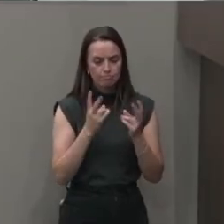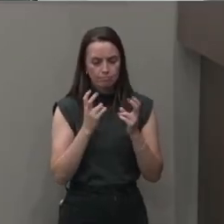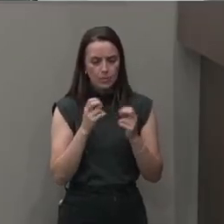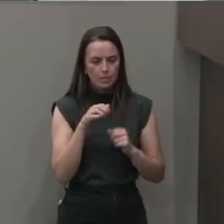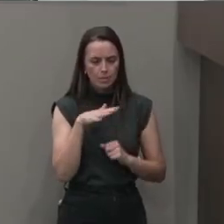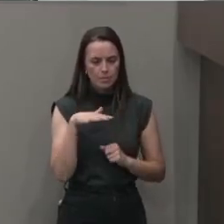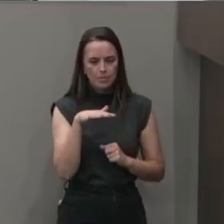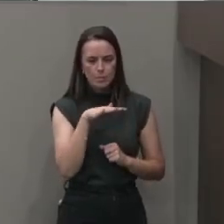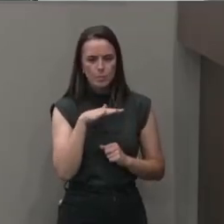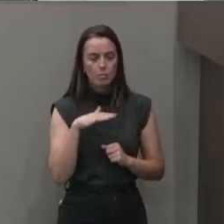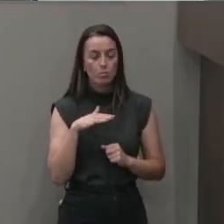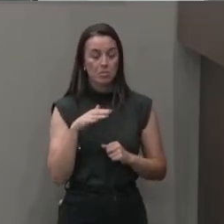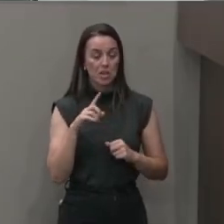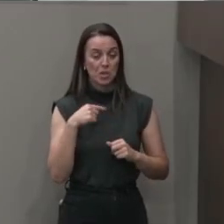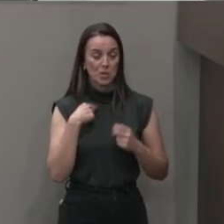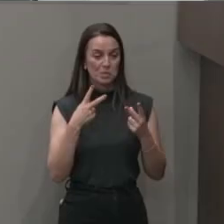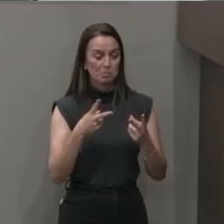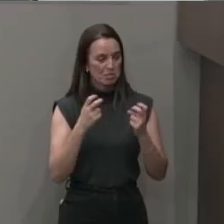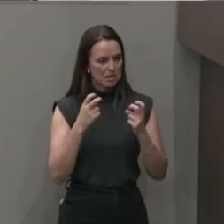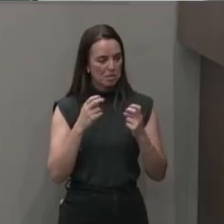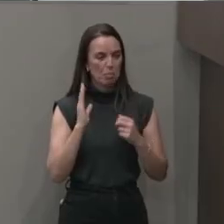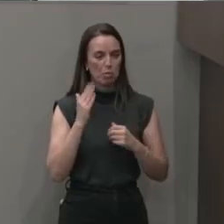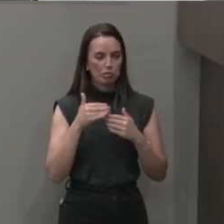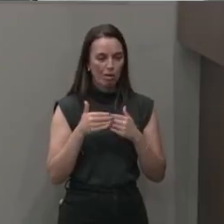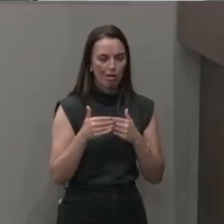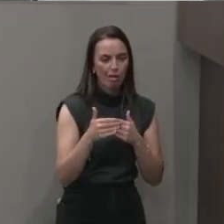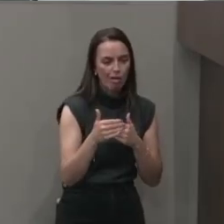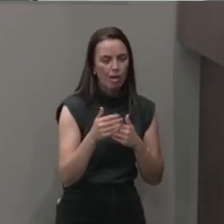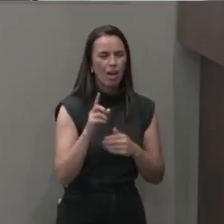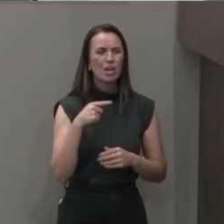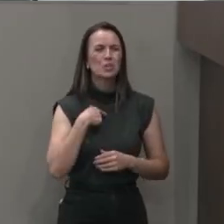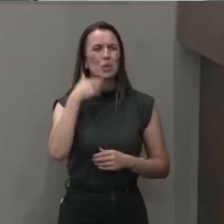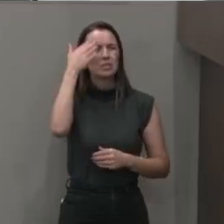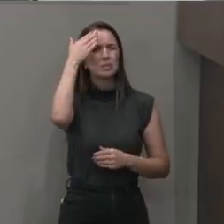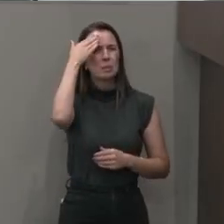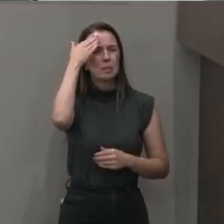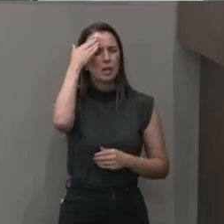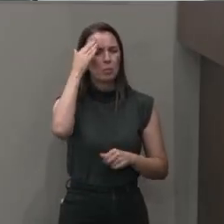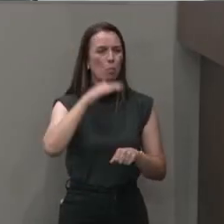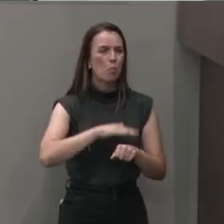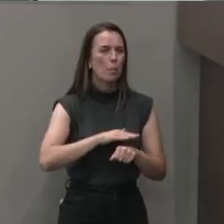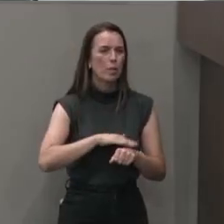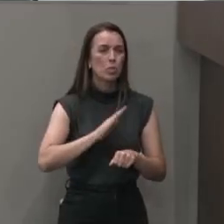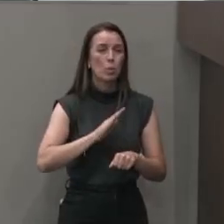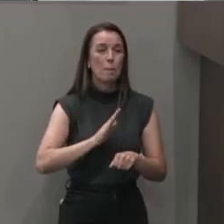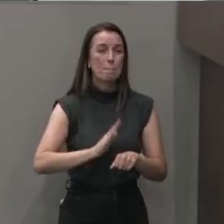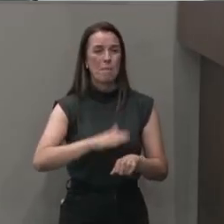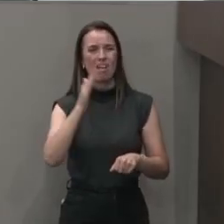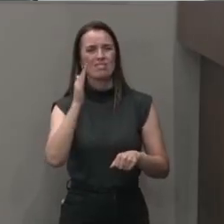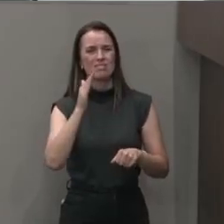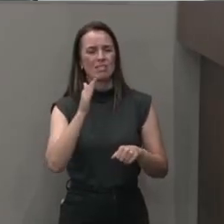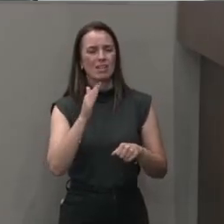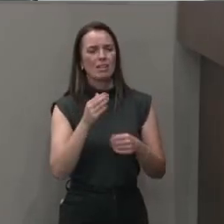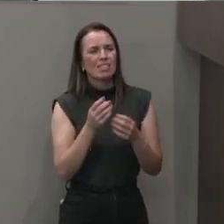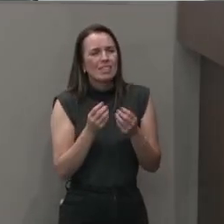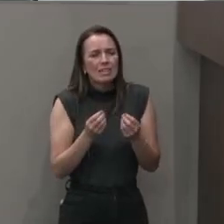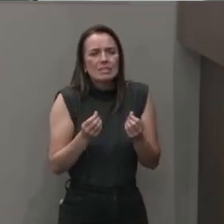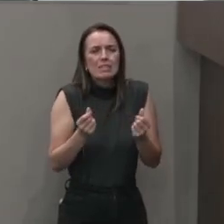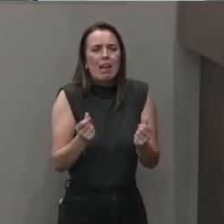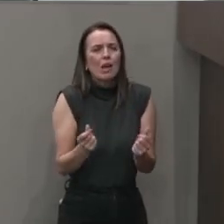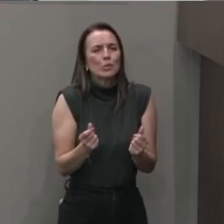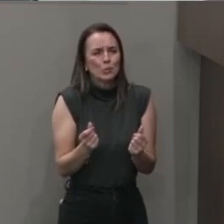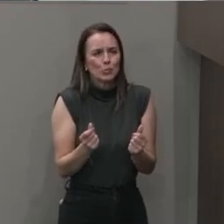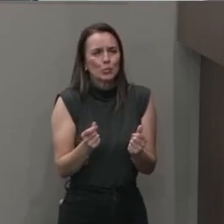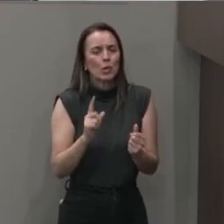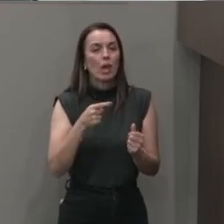estamos bem avançados. Sabemos que um dos momentos mais delicados de todo cidadão passofundense é quando falamos de saúde. Né, vereador